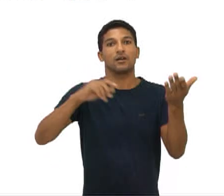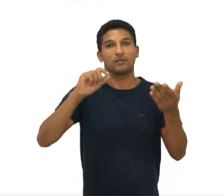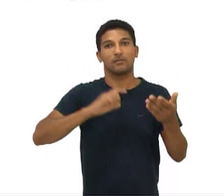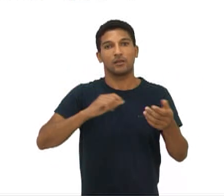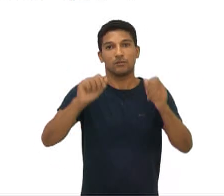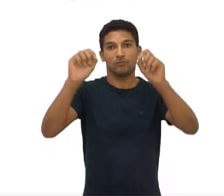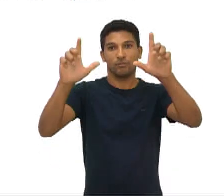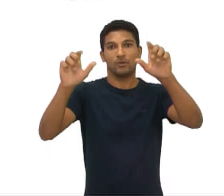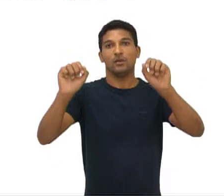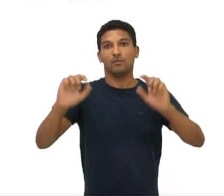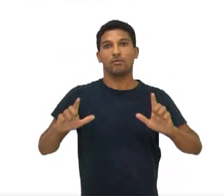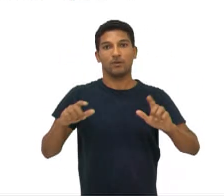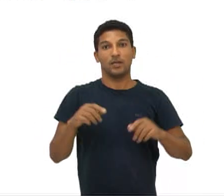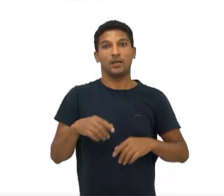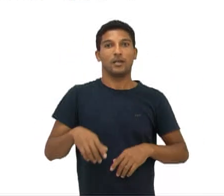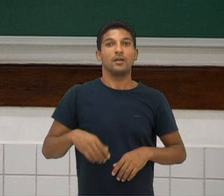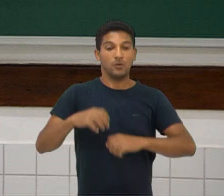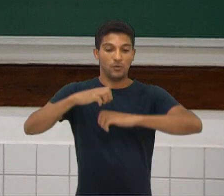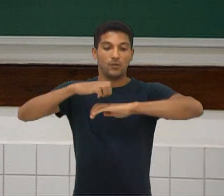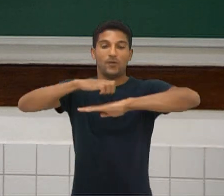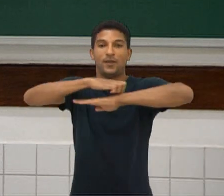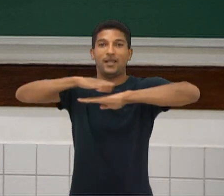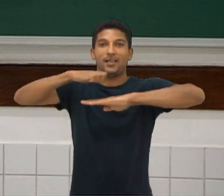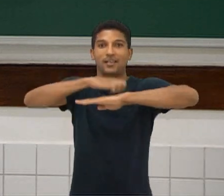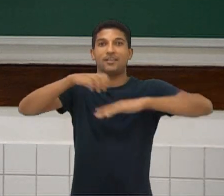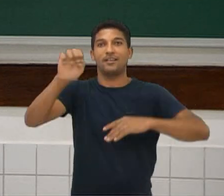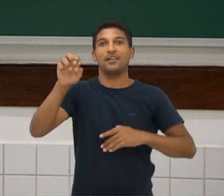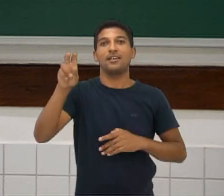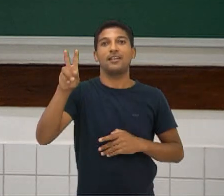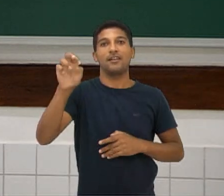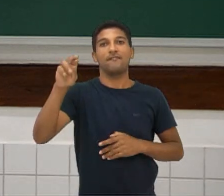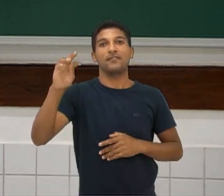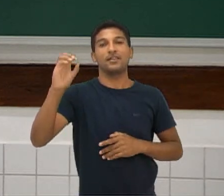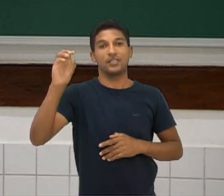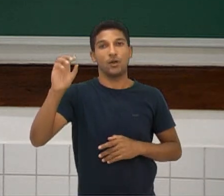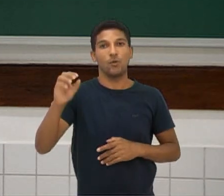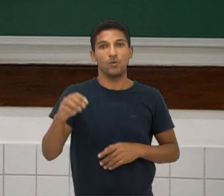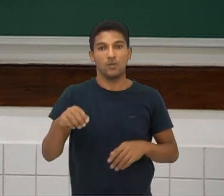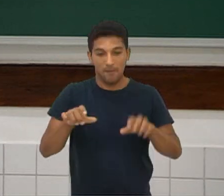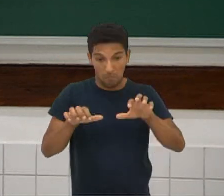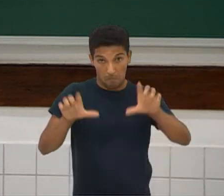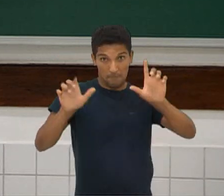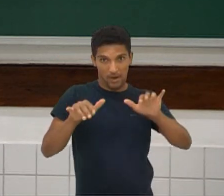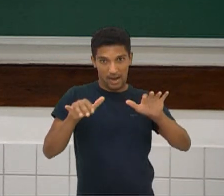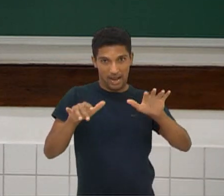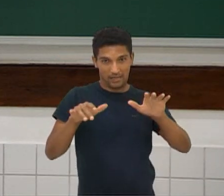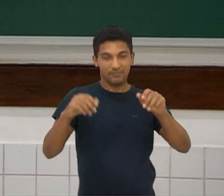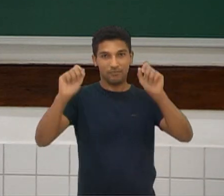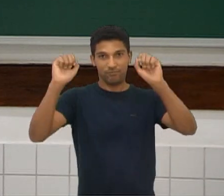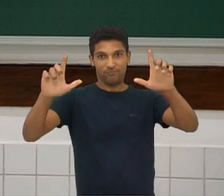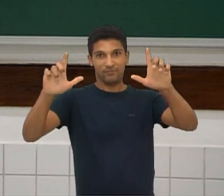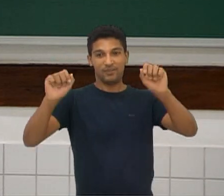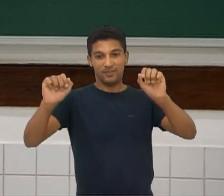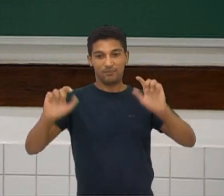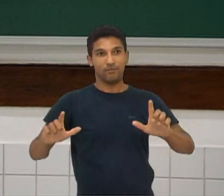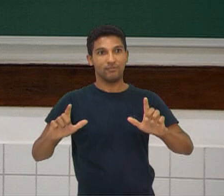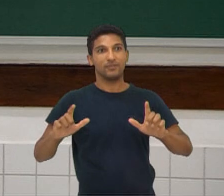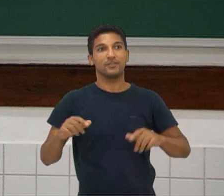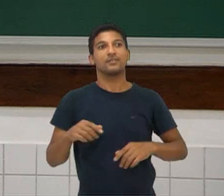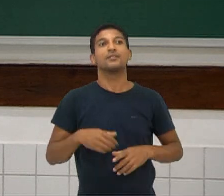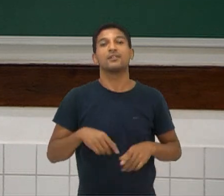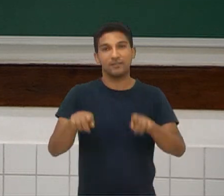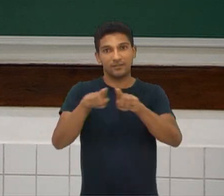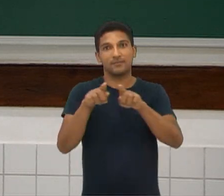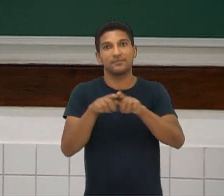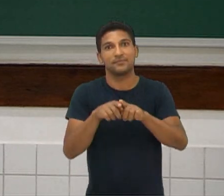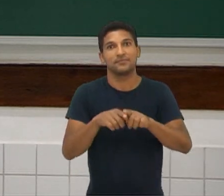certo? O mestre Everton, que está no comando hoje, vai dividir bonitinho para vocês, para que vocês consigam ler essa primeira parte e a segunda